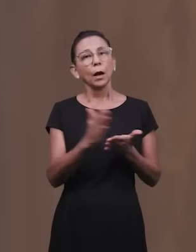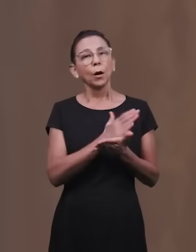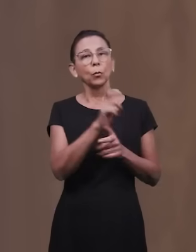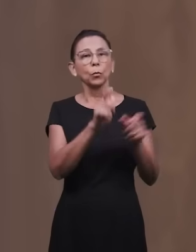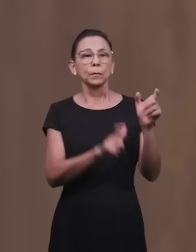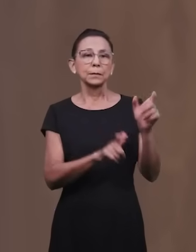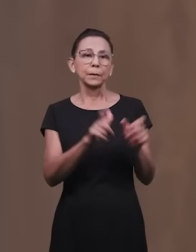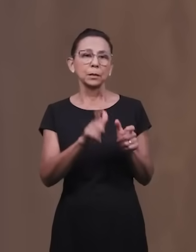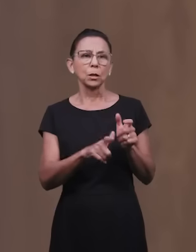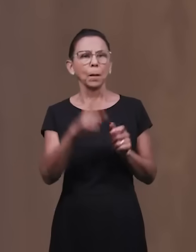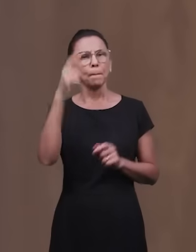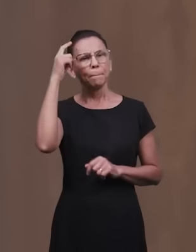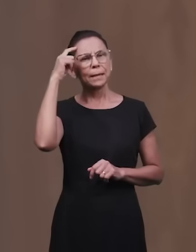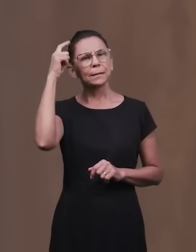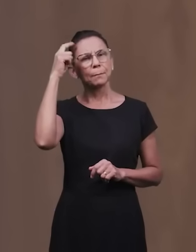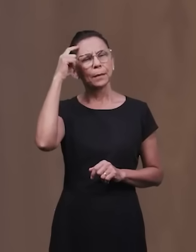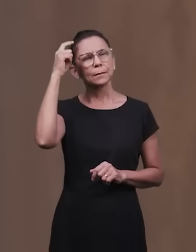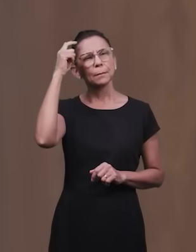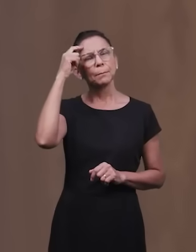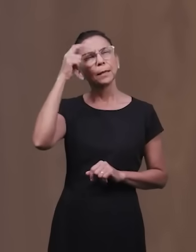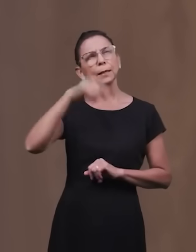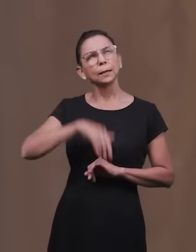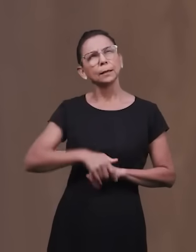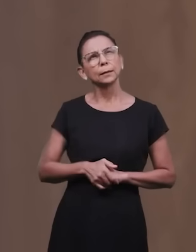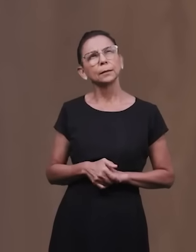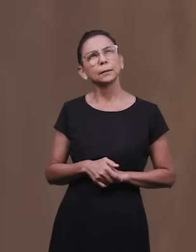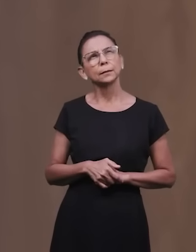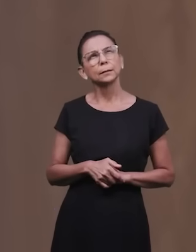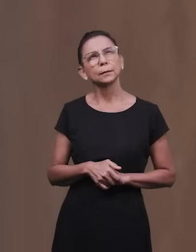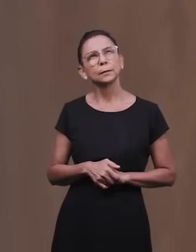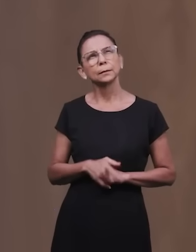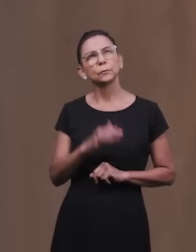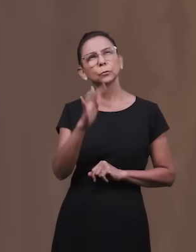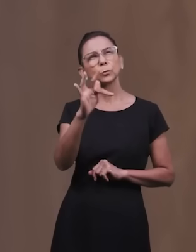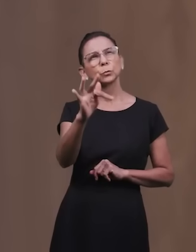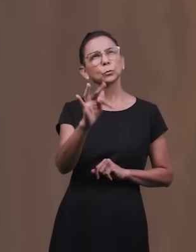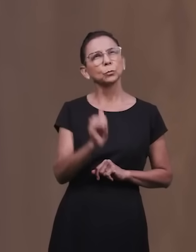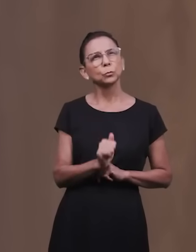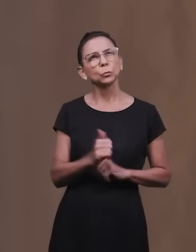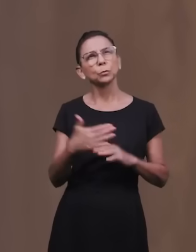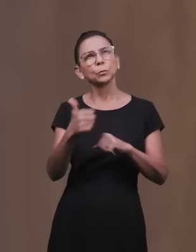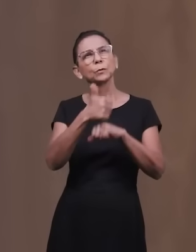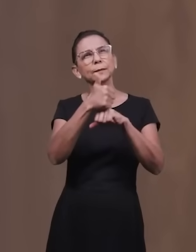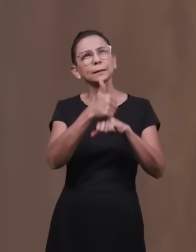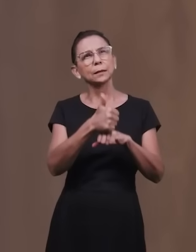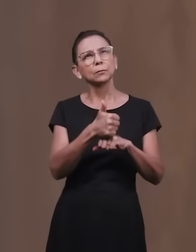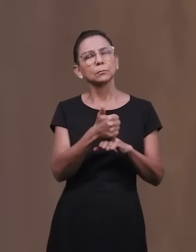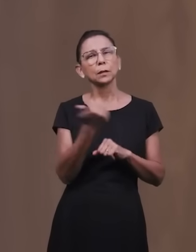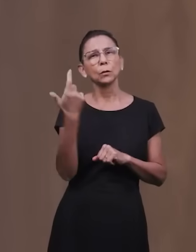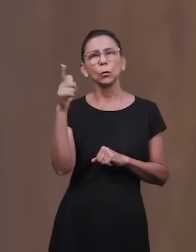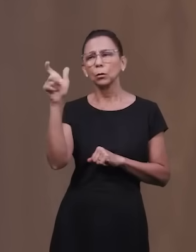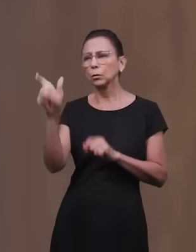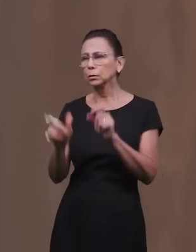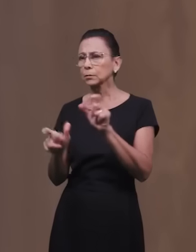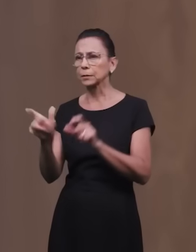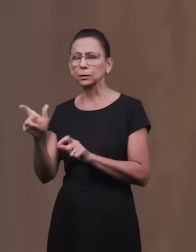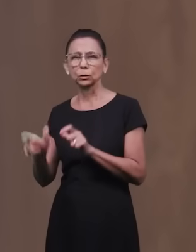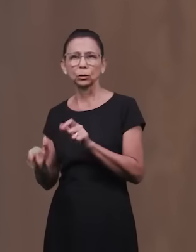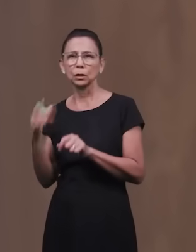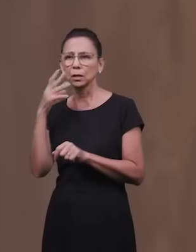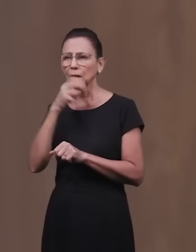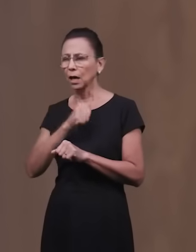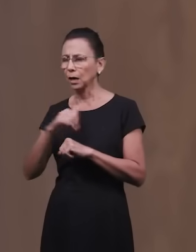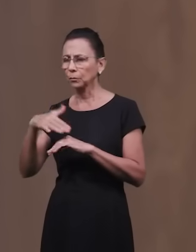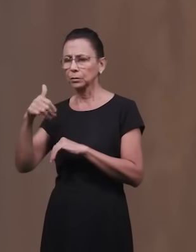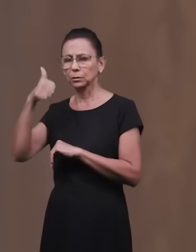pessoas precisam reunir outros recursos. Todo mundo pode fazer o curso que sonha a hora que sonha? Não. Algumas áreas exigem